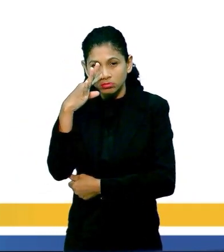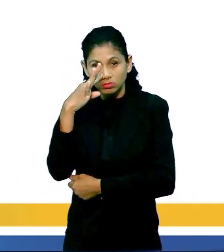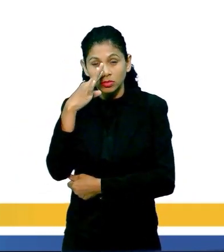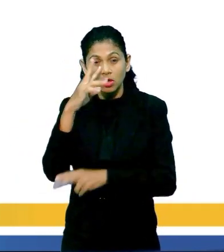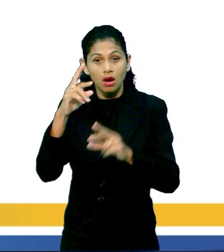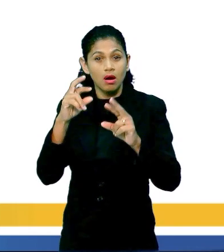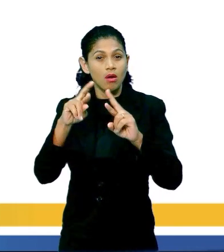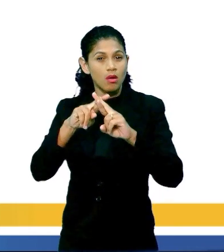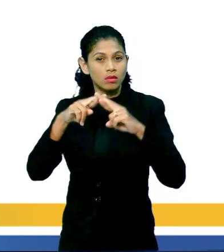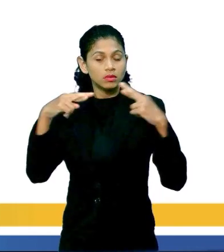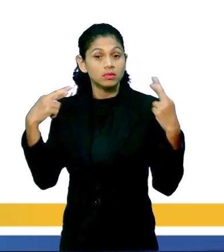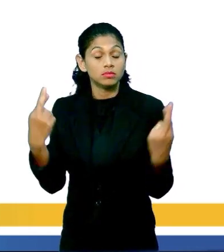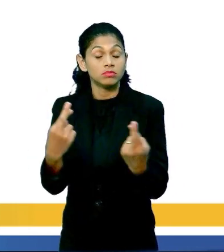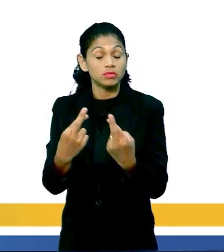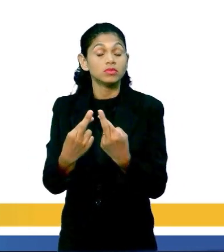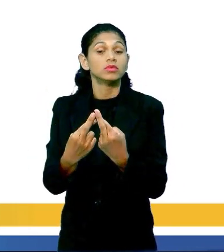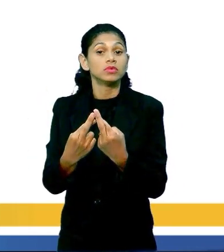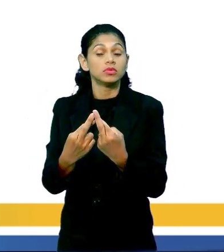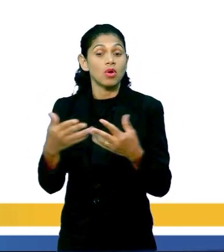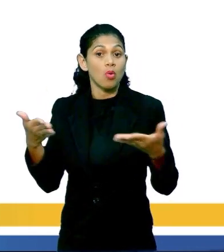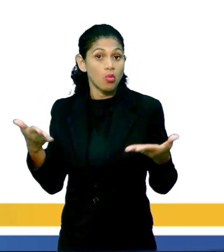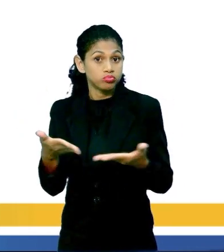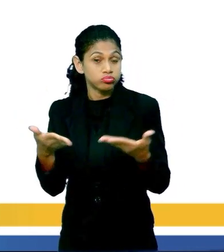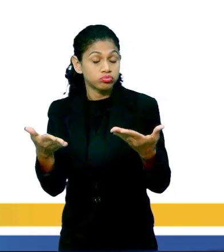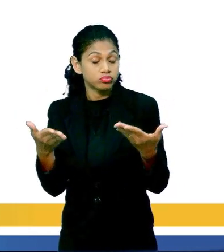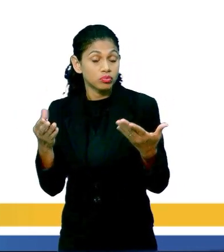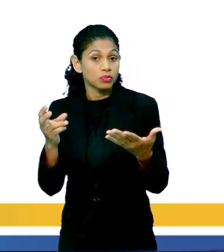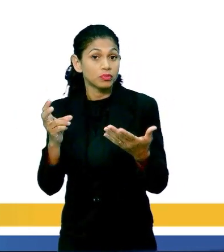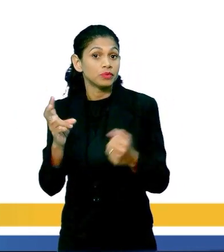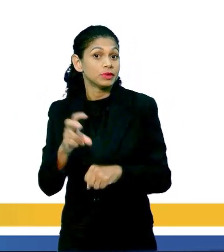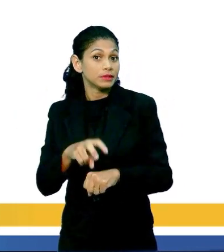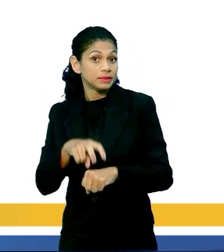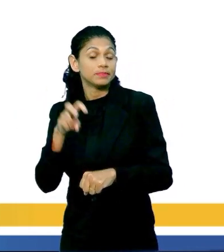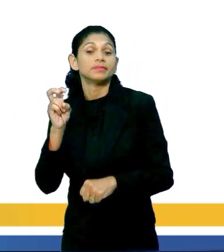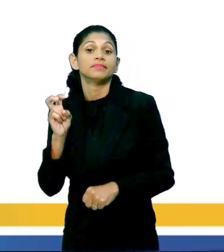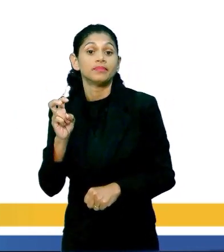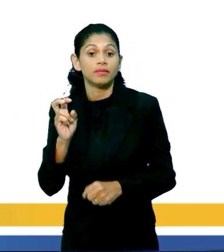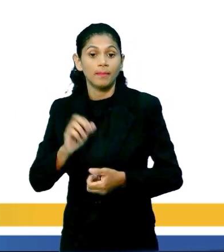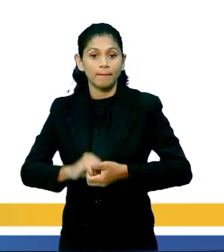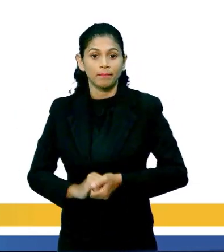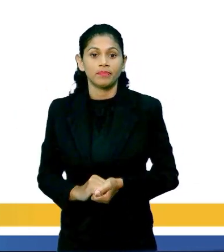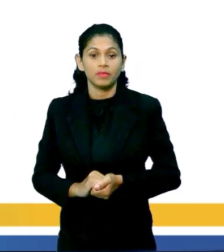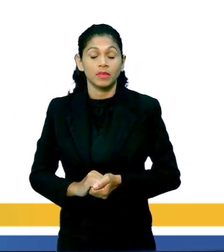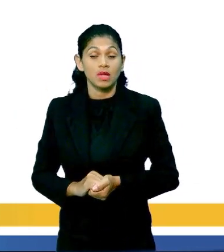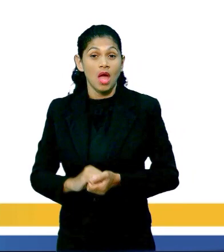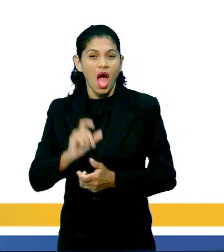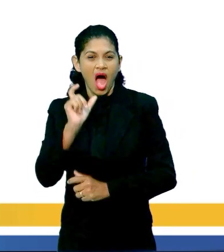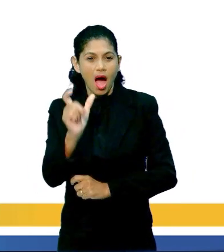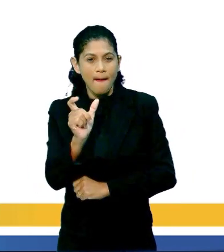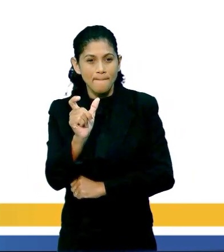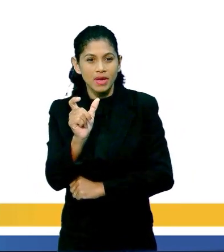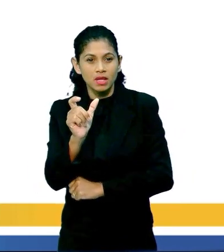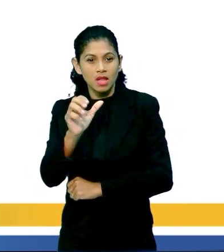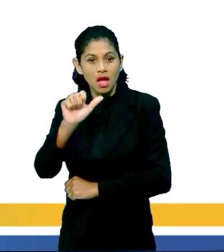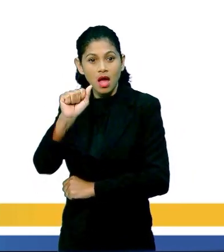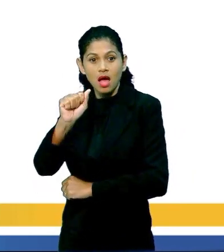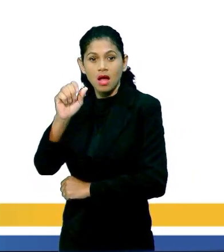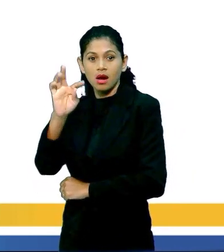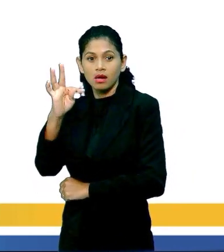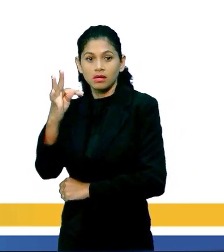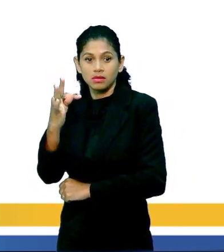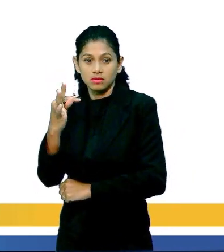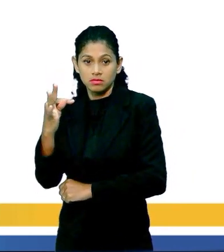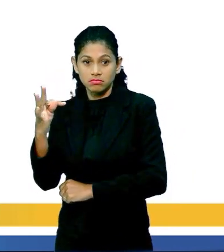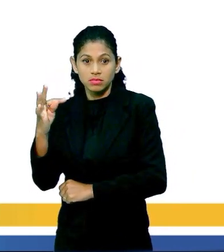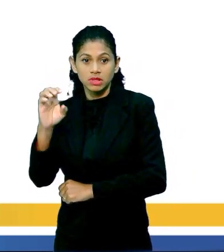uma reunião hoje de manhã. E a palavra attended, que você acredita que é atender, né? É,